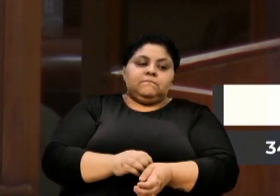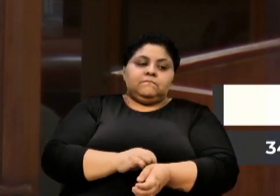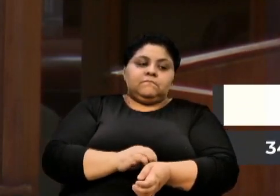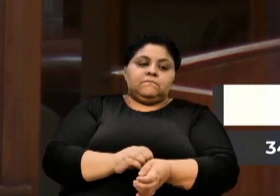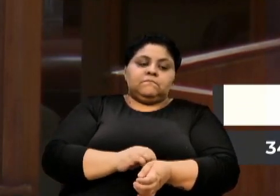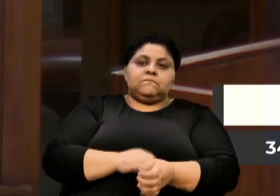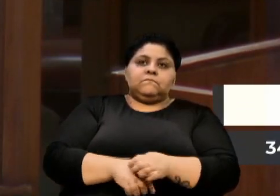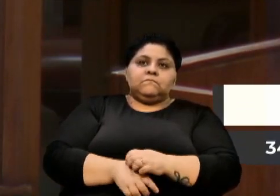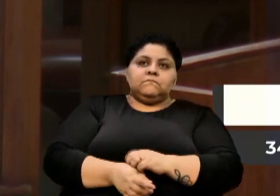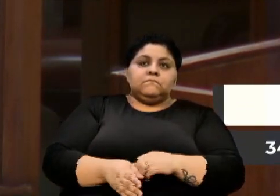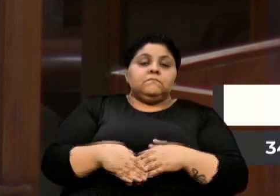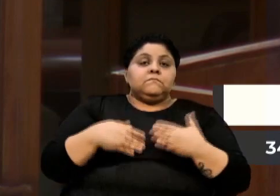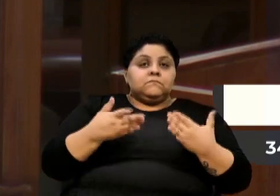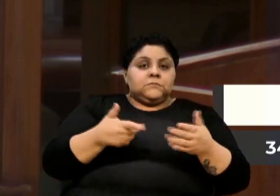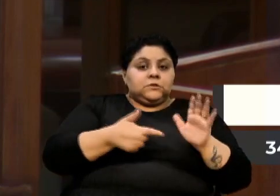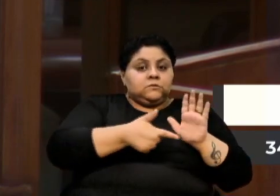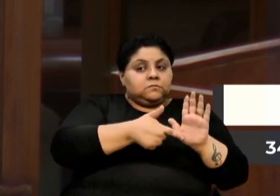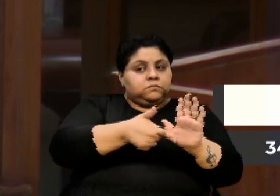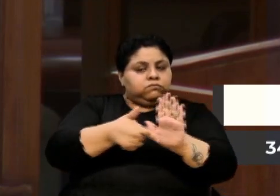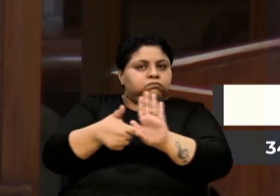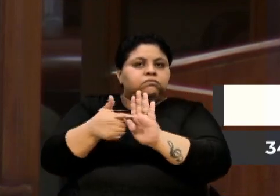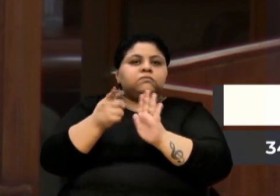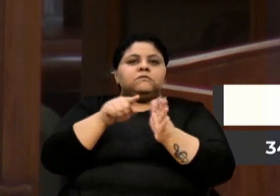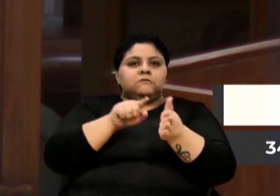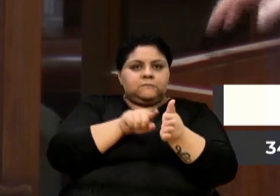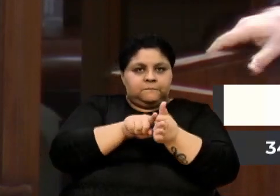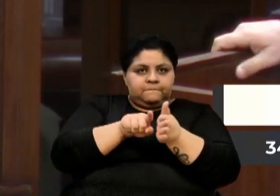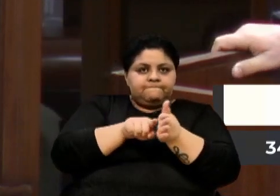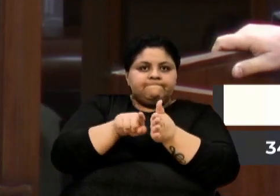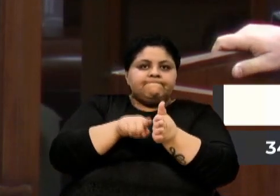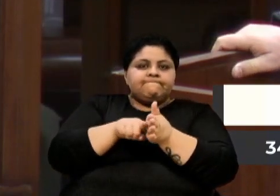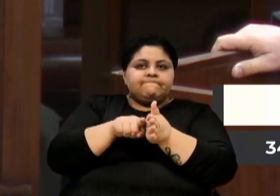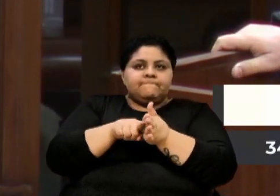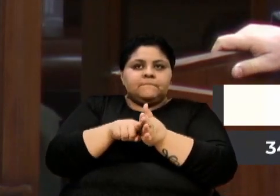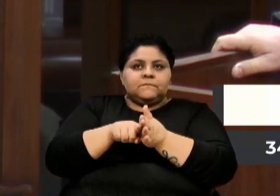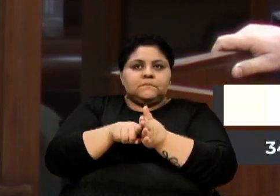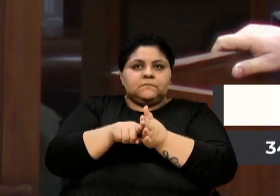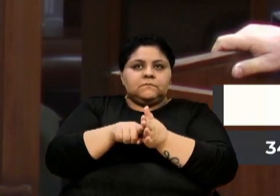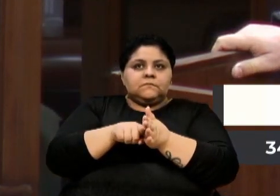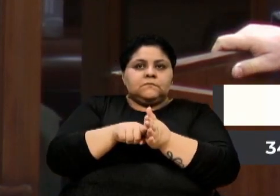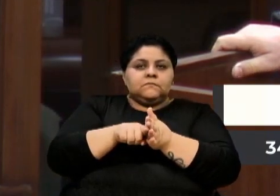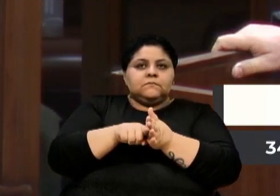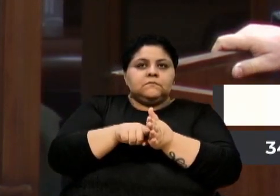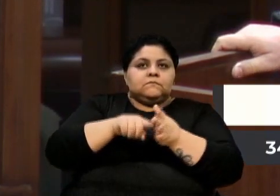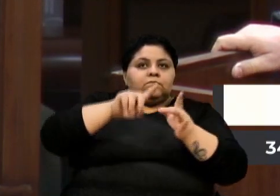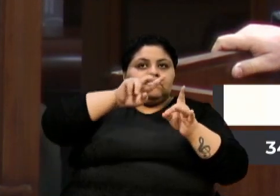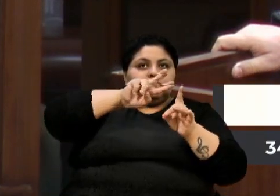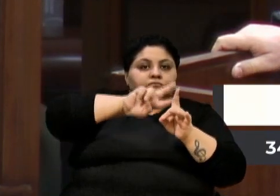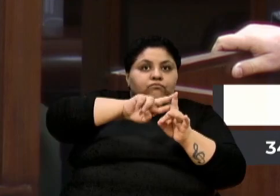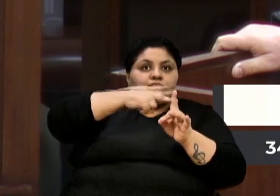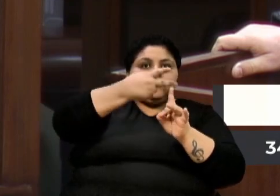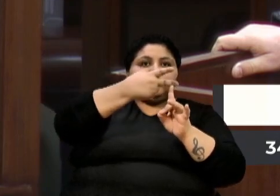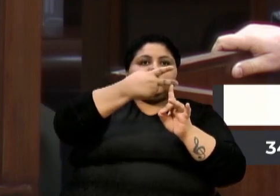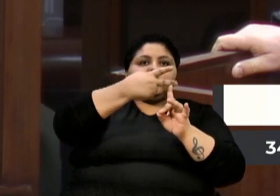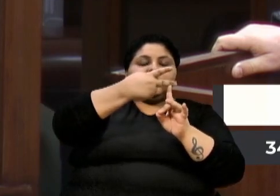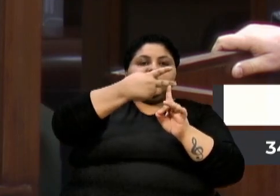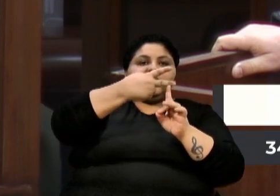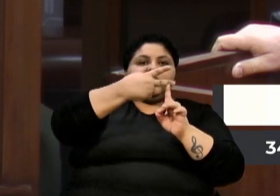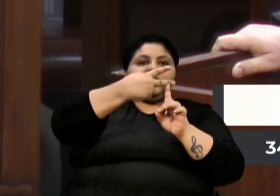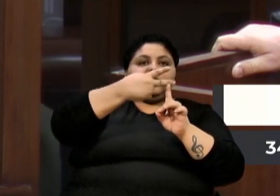os apontamentos da pesquisa, né, apontando que dobra o turismo religioso no Rio Grande do